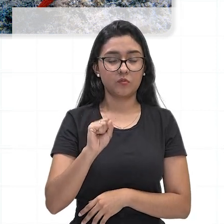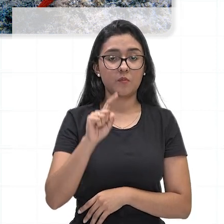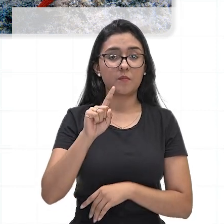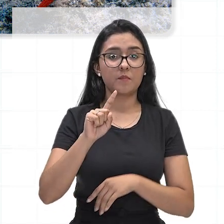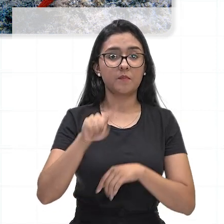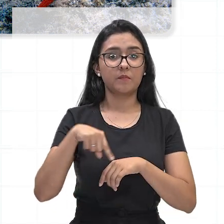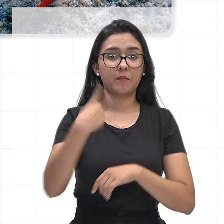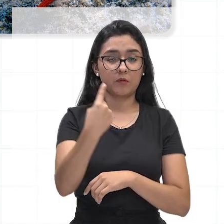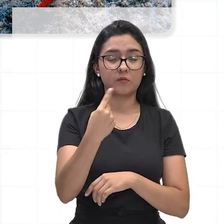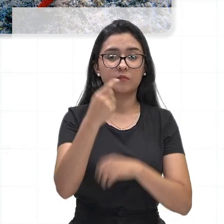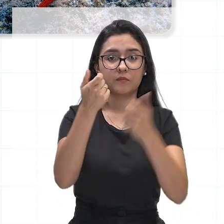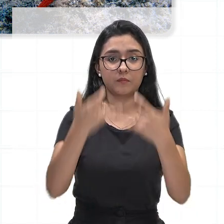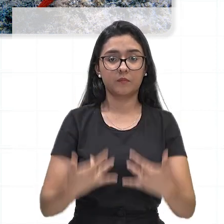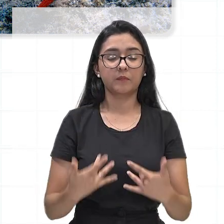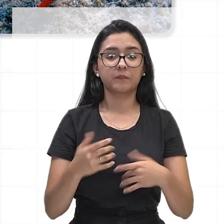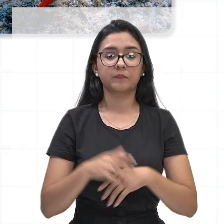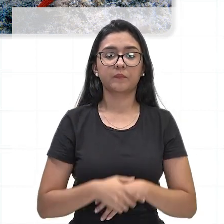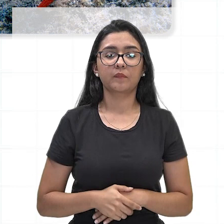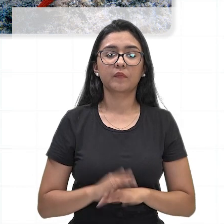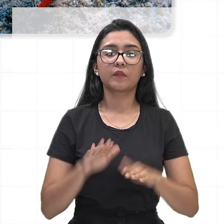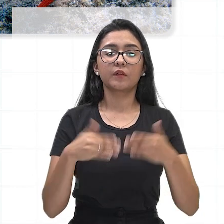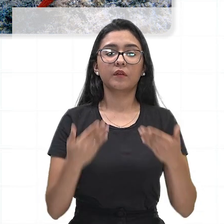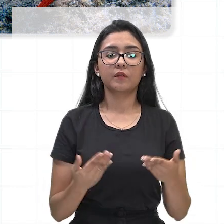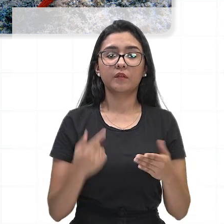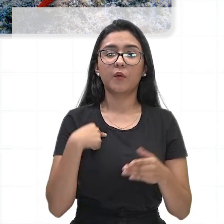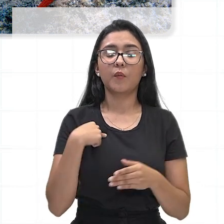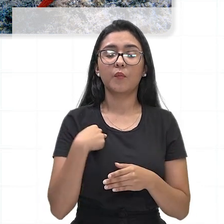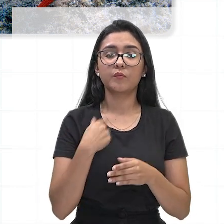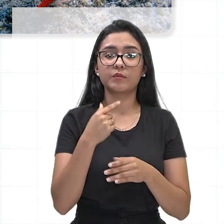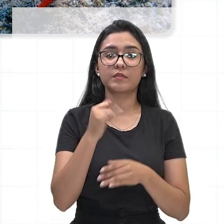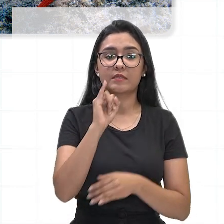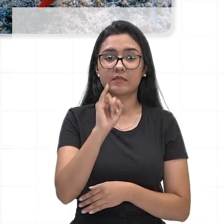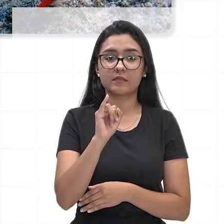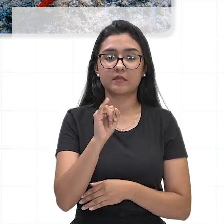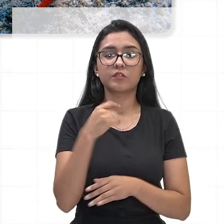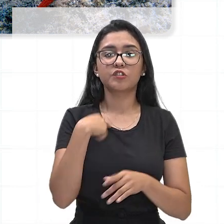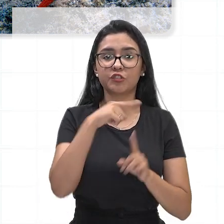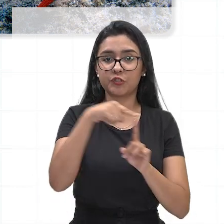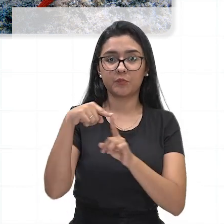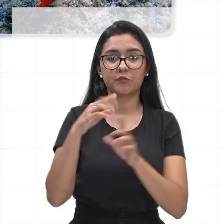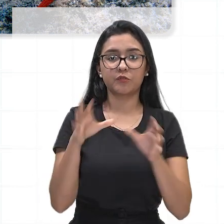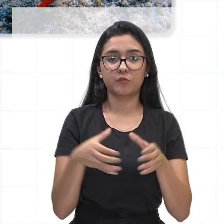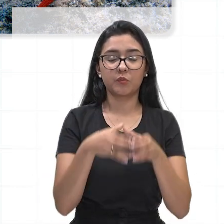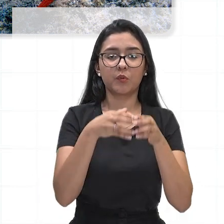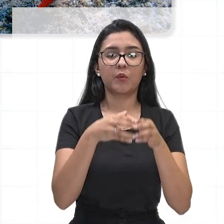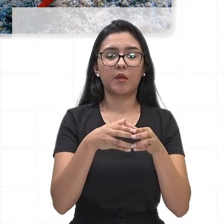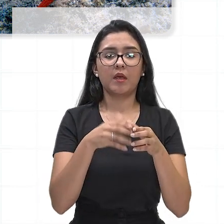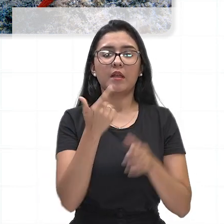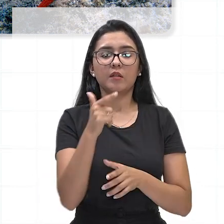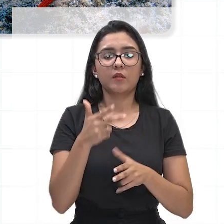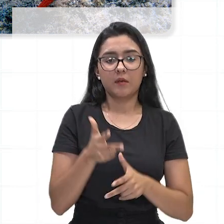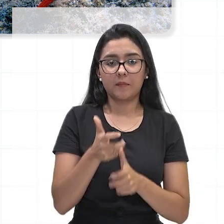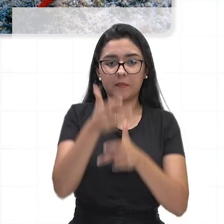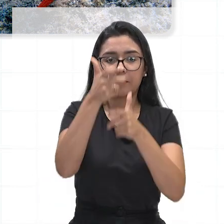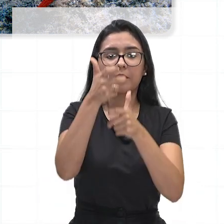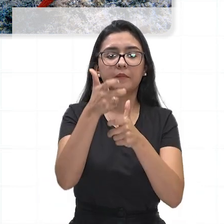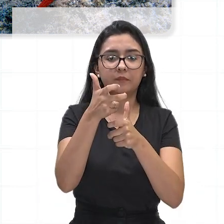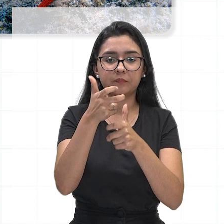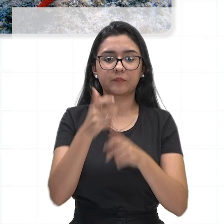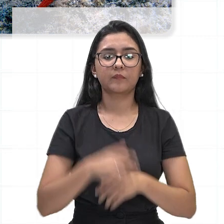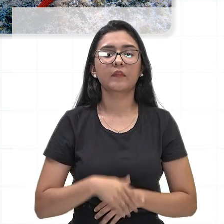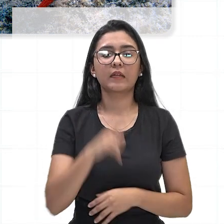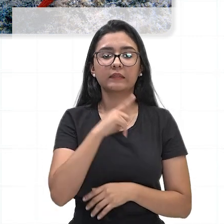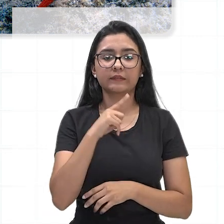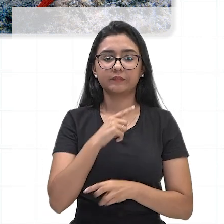depois. Os invertebrados, eles são animais que não possuem esqueleto, nem crânio, e são seres